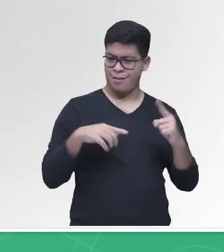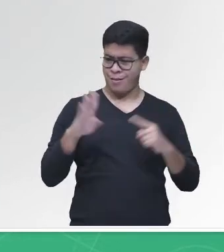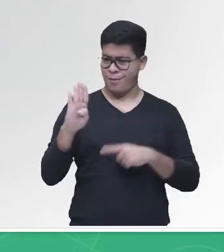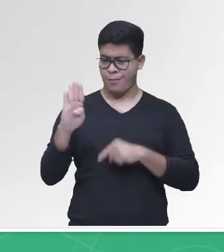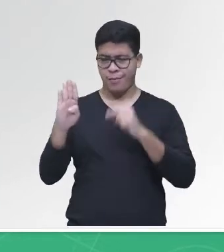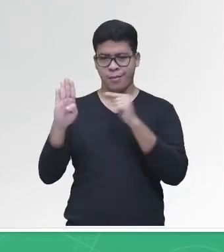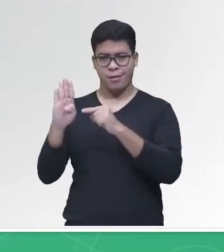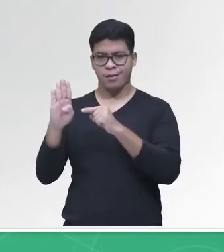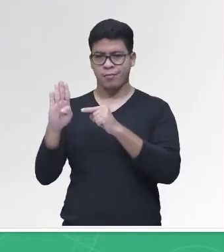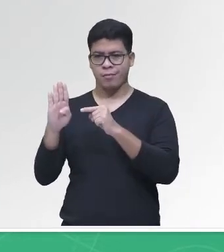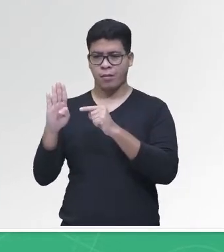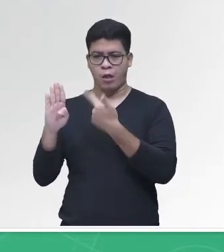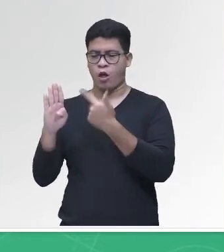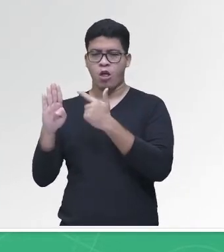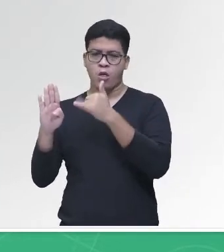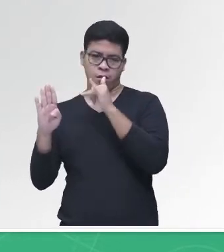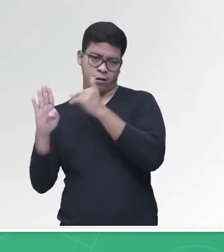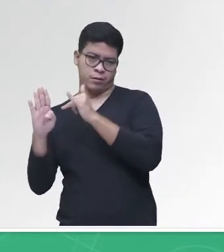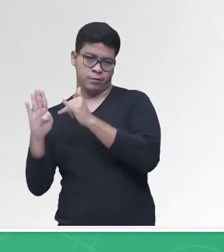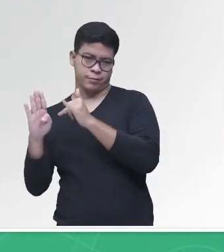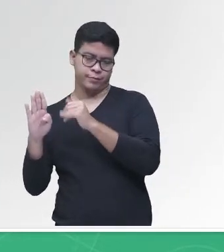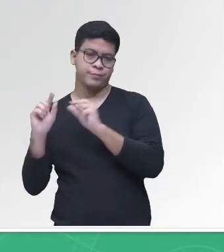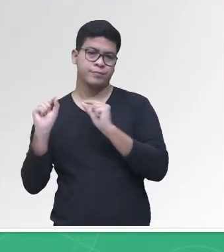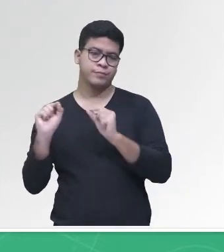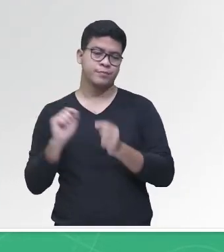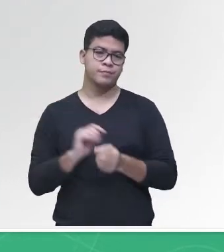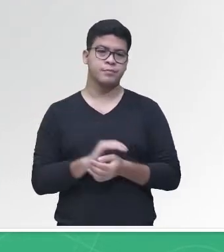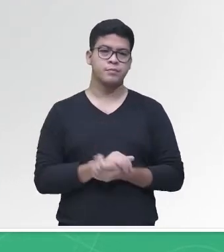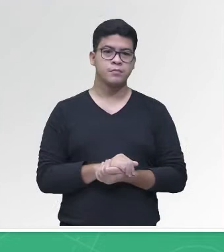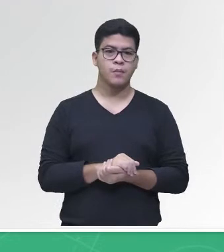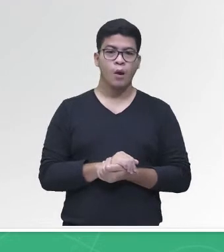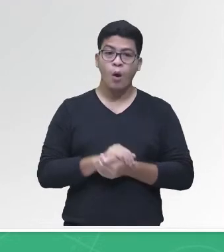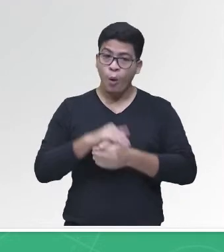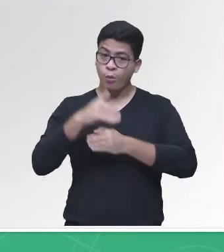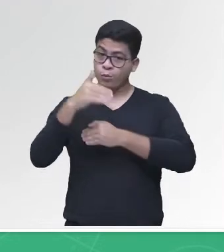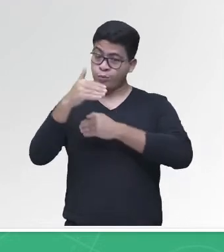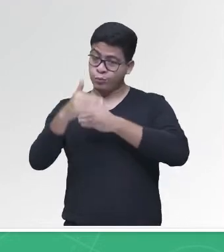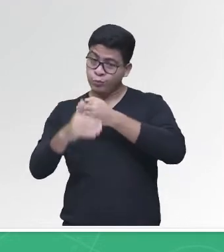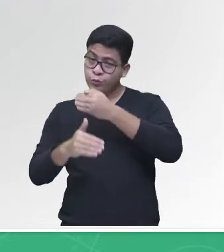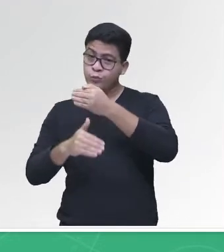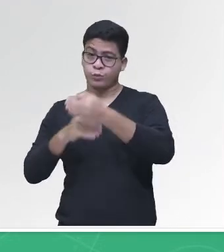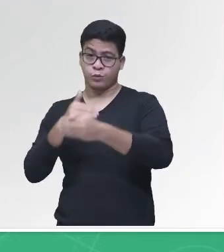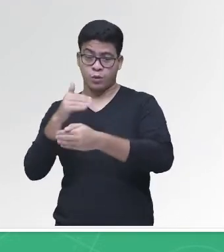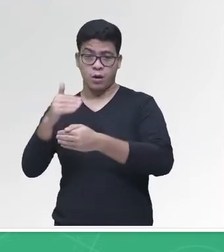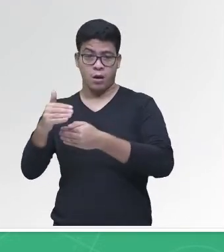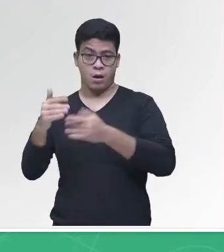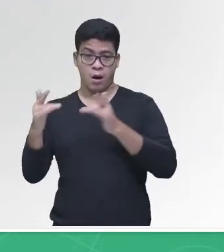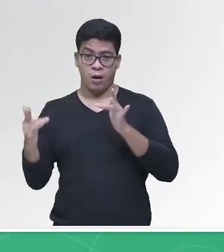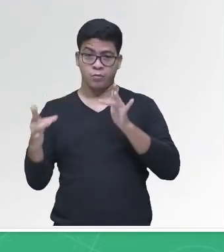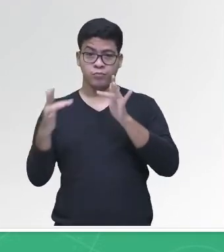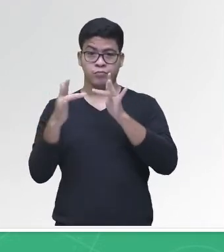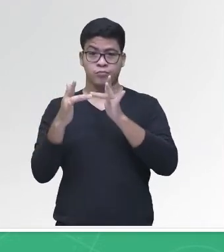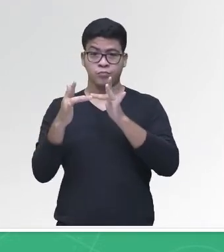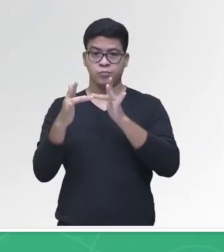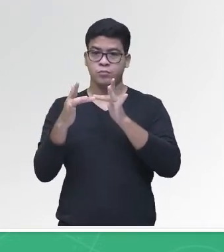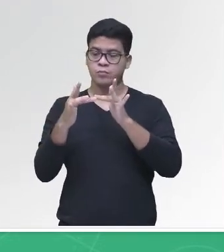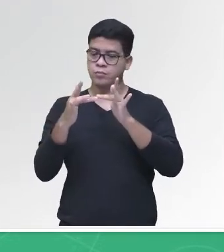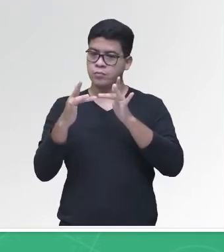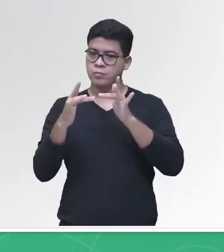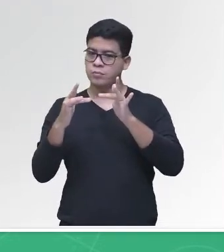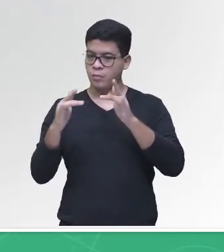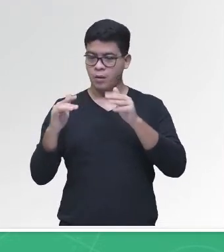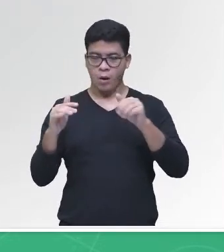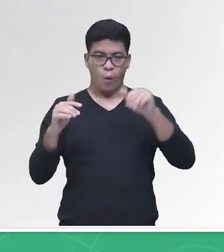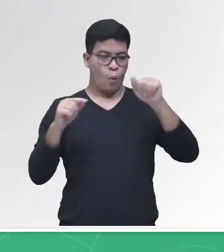um corpo neutro. Aí você tem, durante o contato, eu vou colocar o corpo A em contato com o corpo